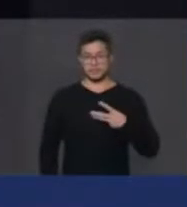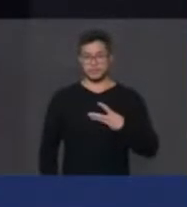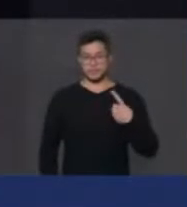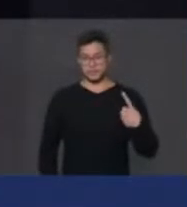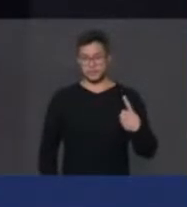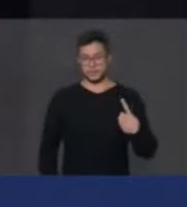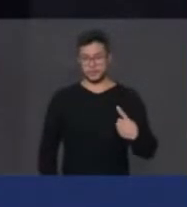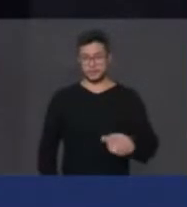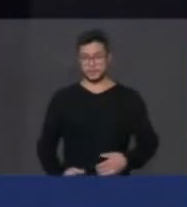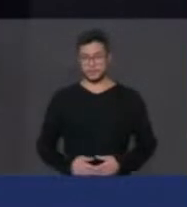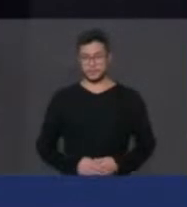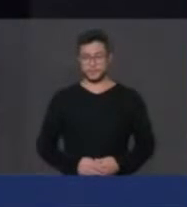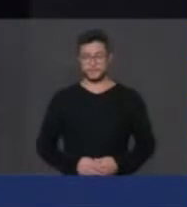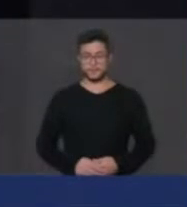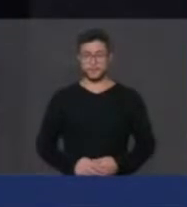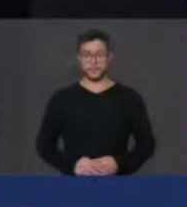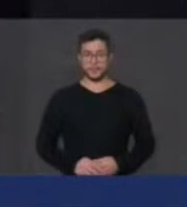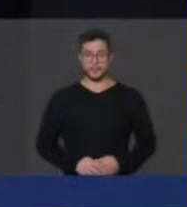sim